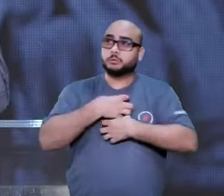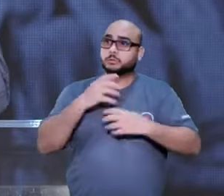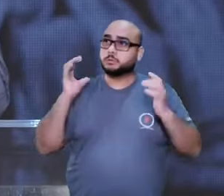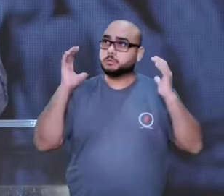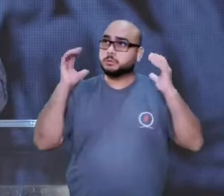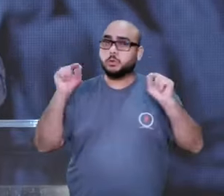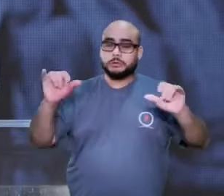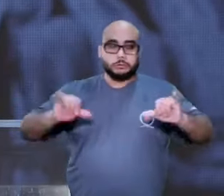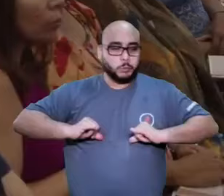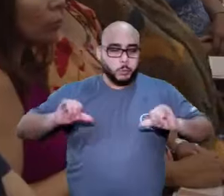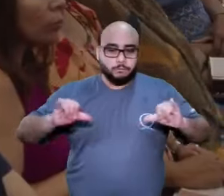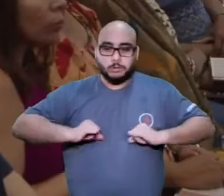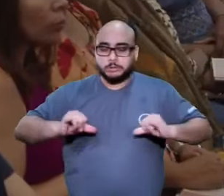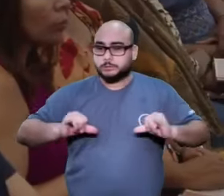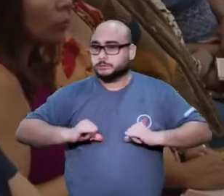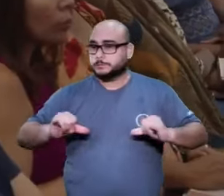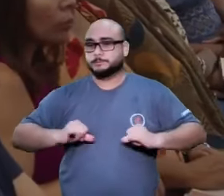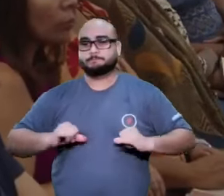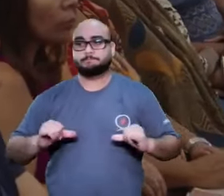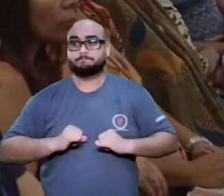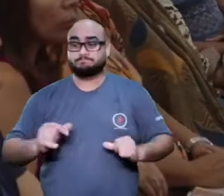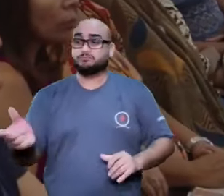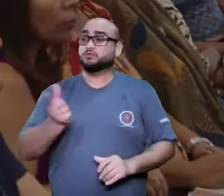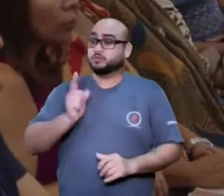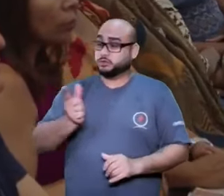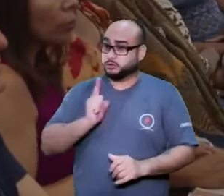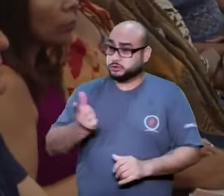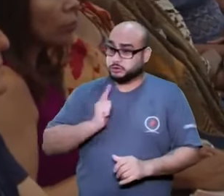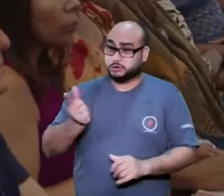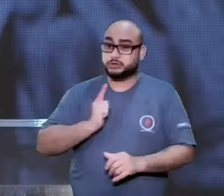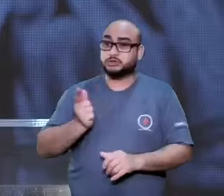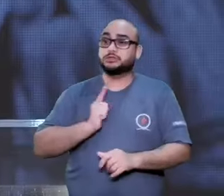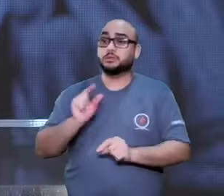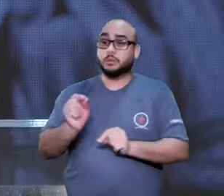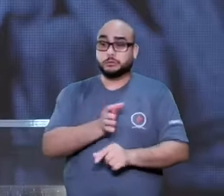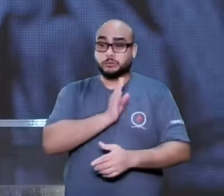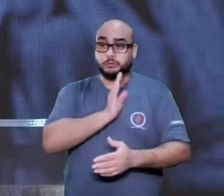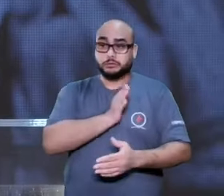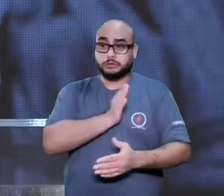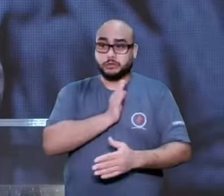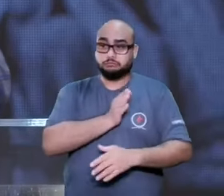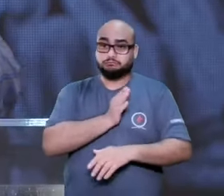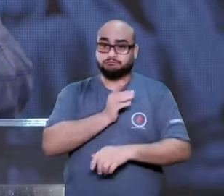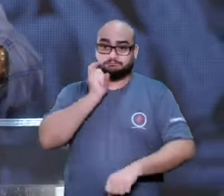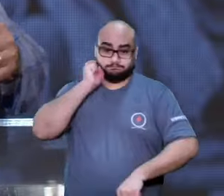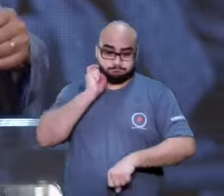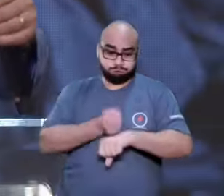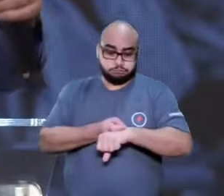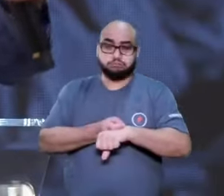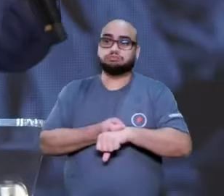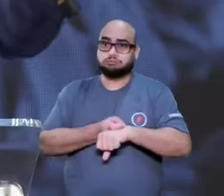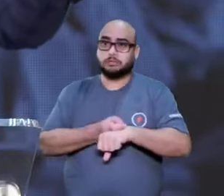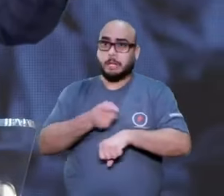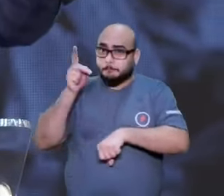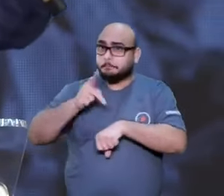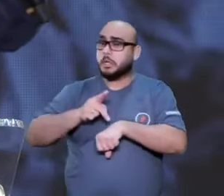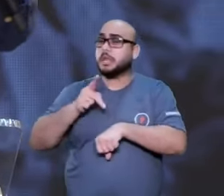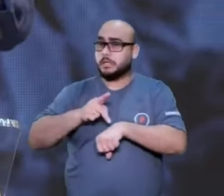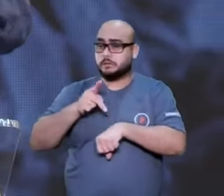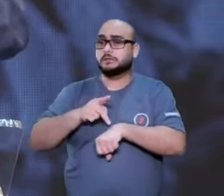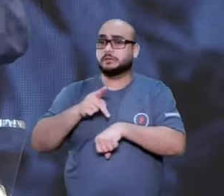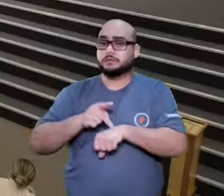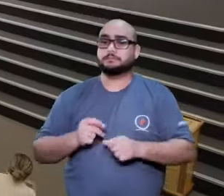Sofrimentos que vão gerar petrificação no nosso homem emocional além de gerar